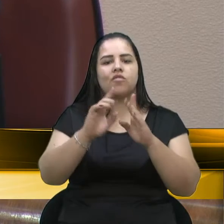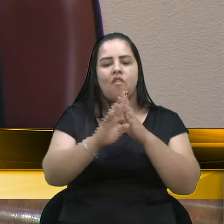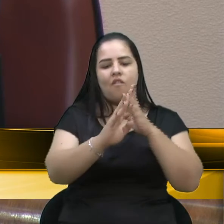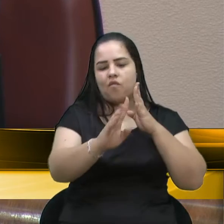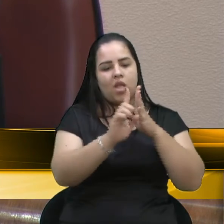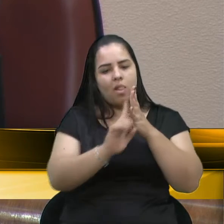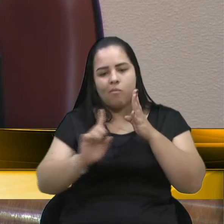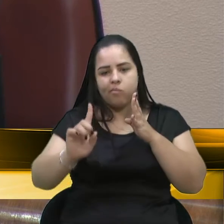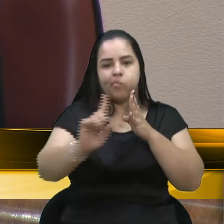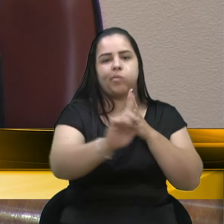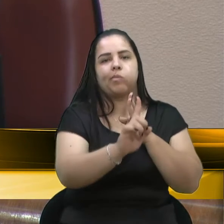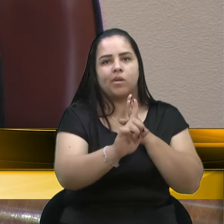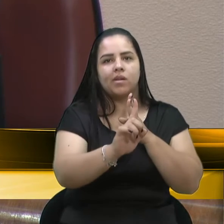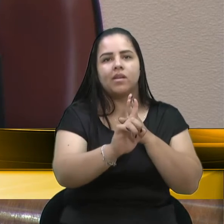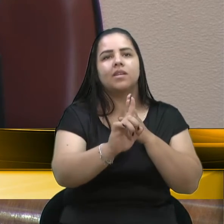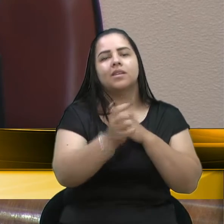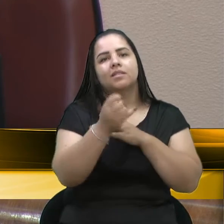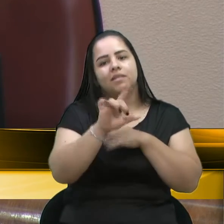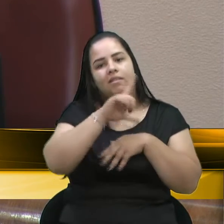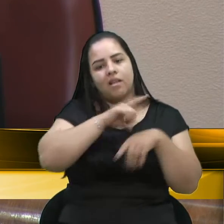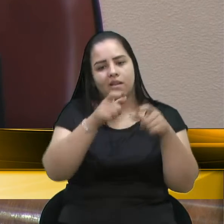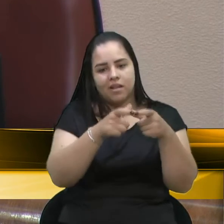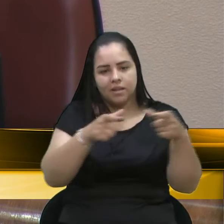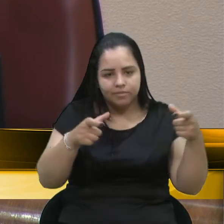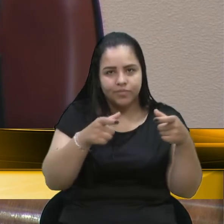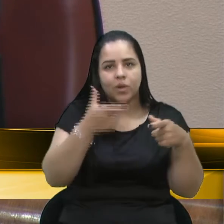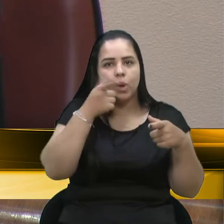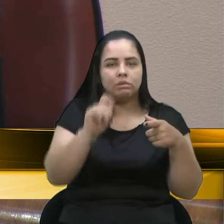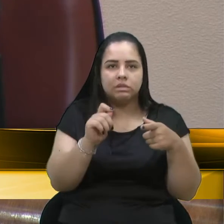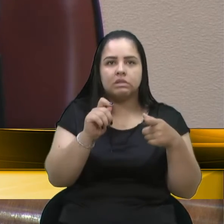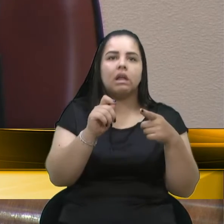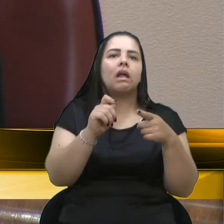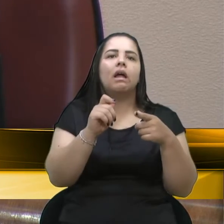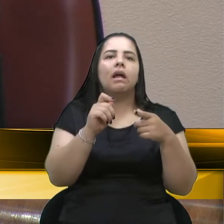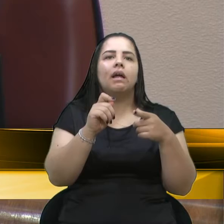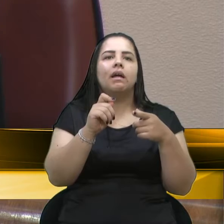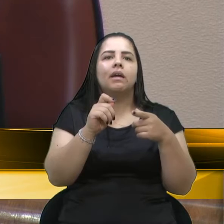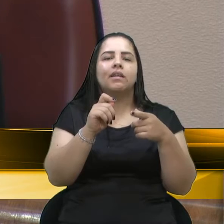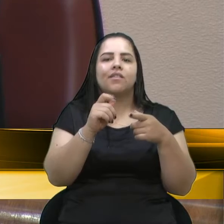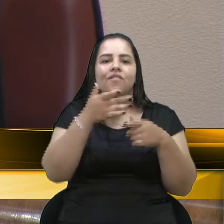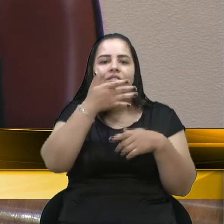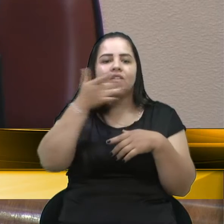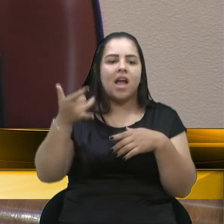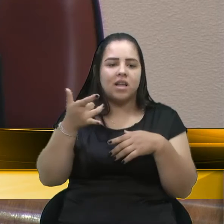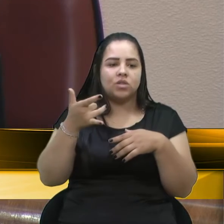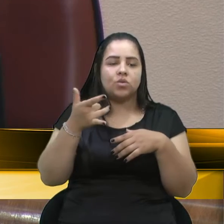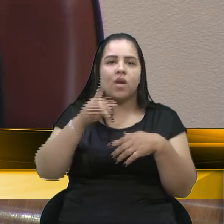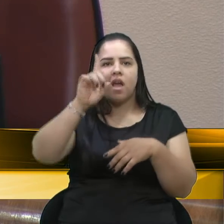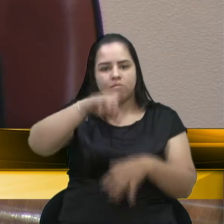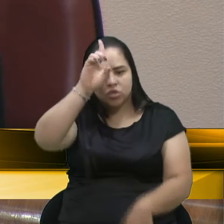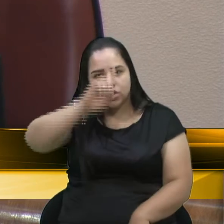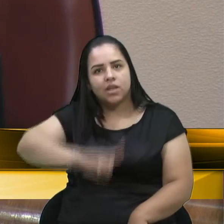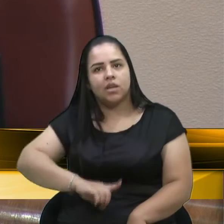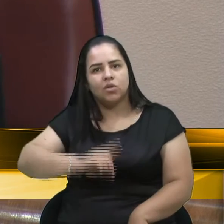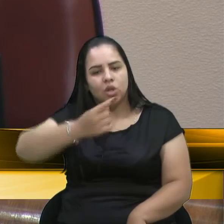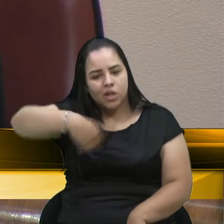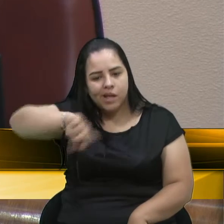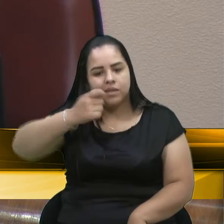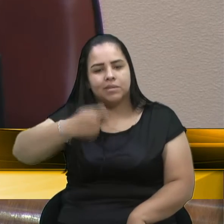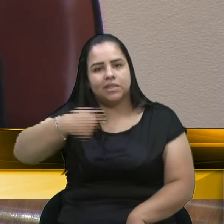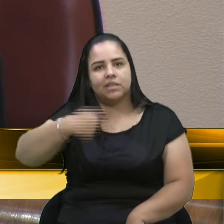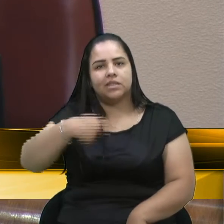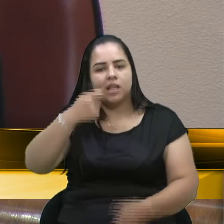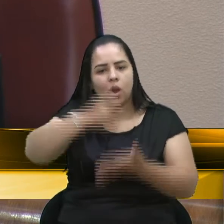carteirinha, seria um facilitador, é um direito e a gente precisa lutar por ele. Obrigada e mais uma vez, Tatiane, parabéns, vereadora, por